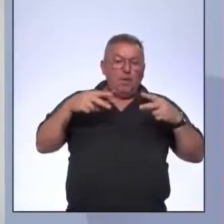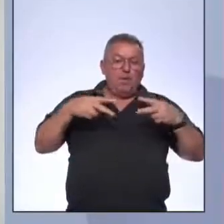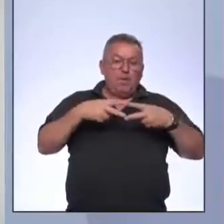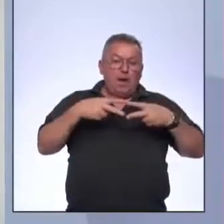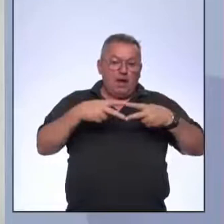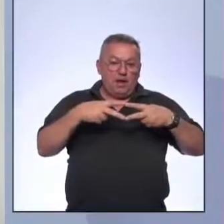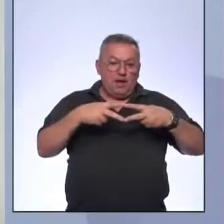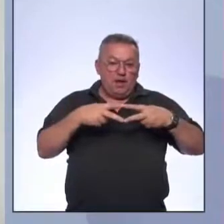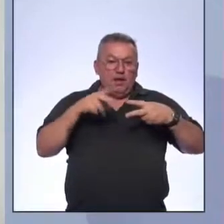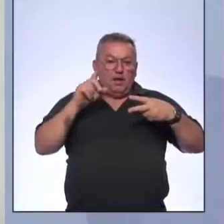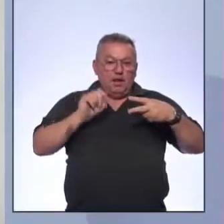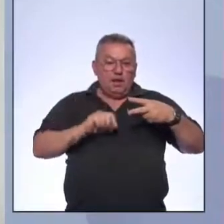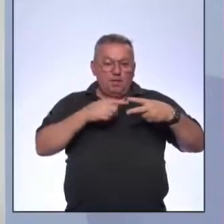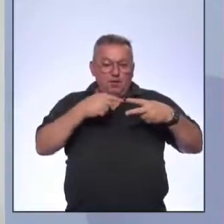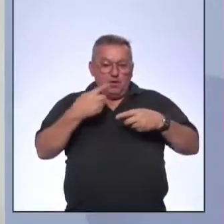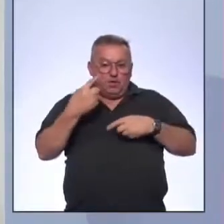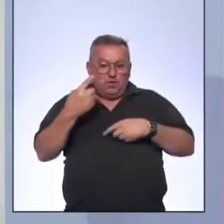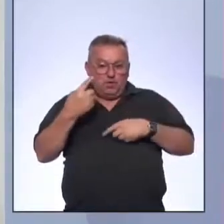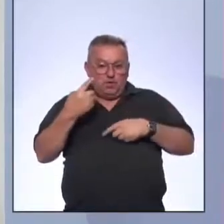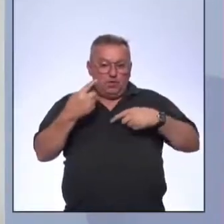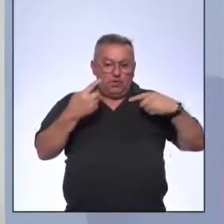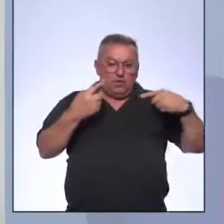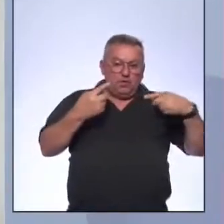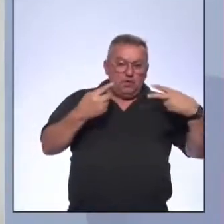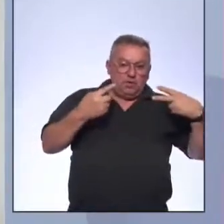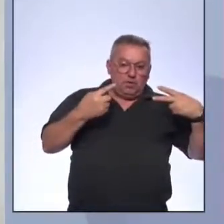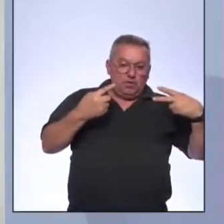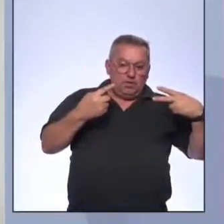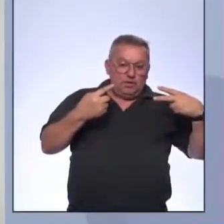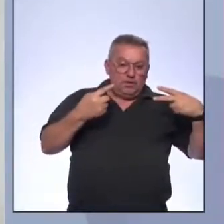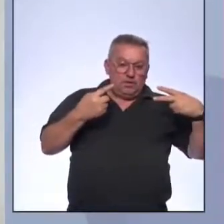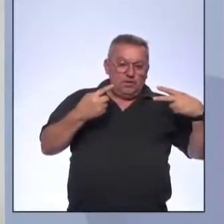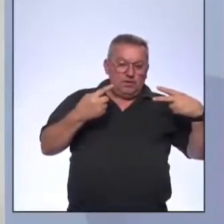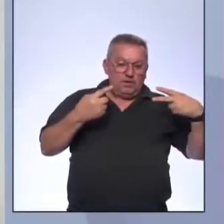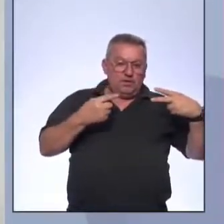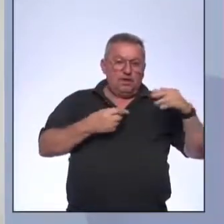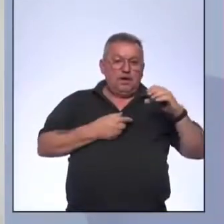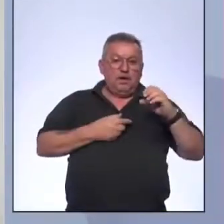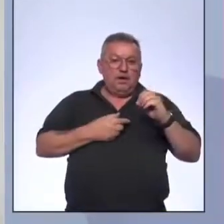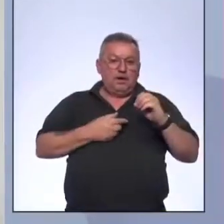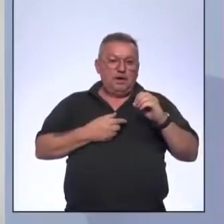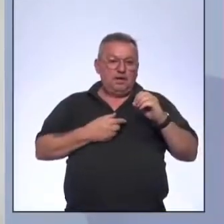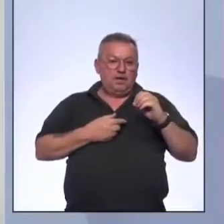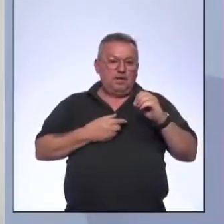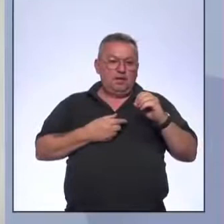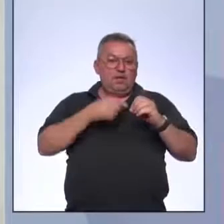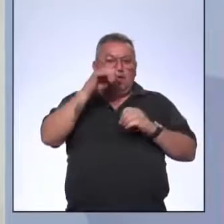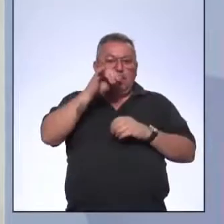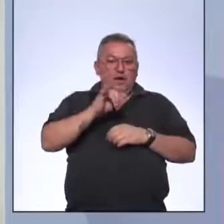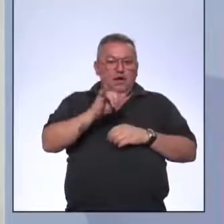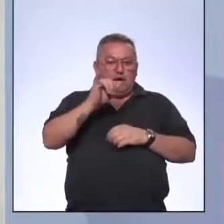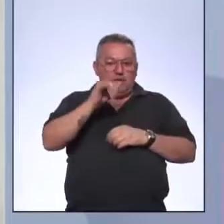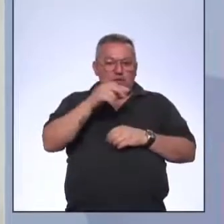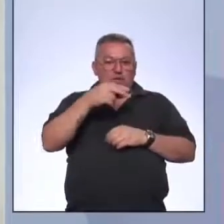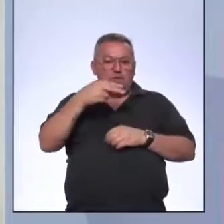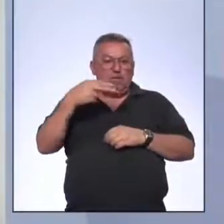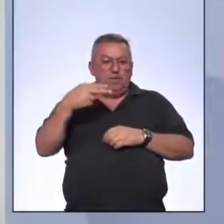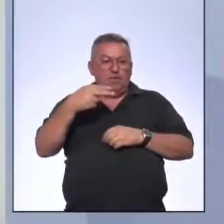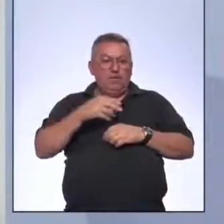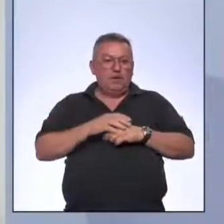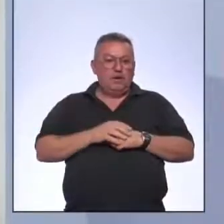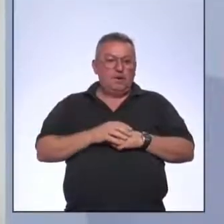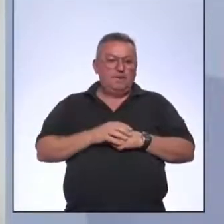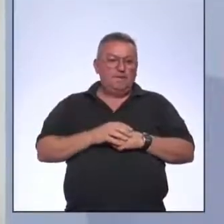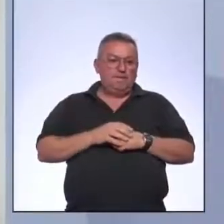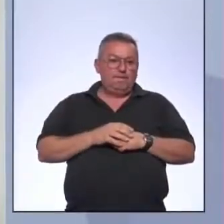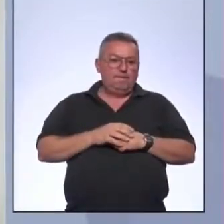ordenado é menos um e menos 2 10 mesma coisa meu y